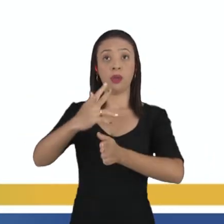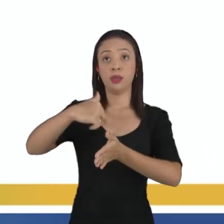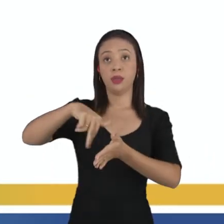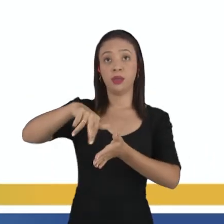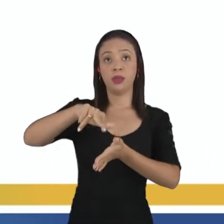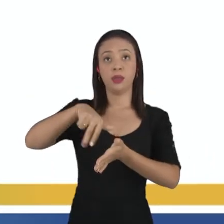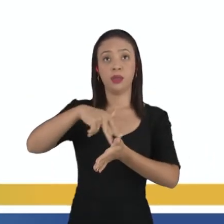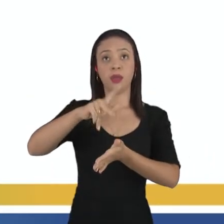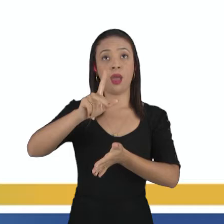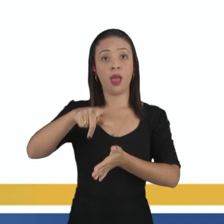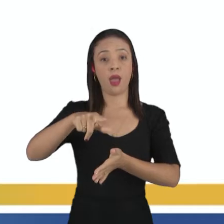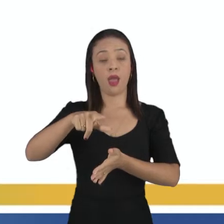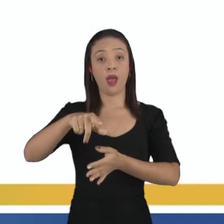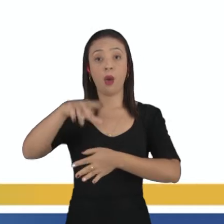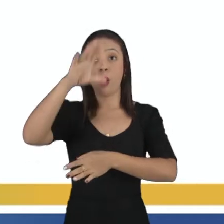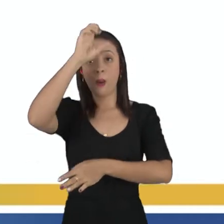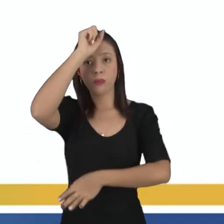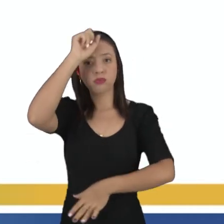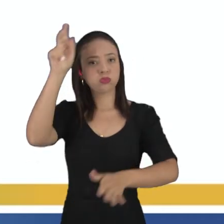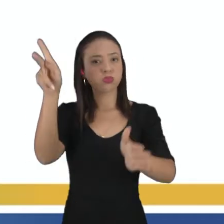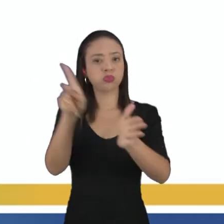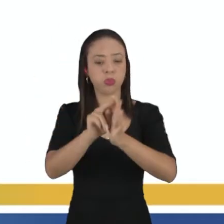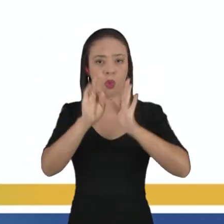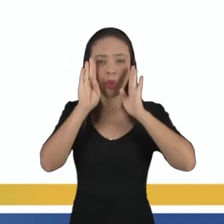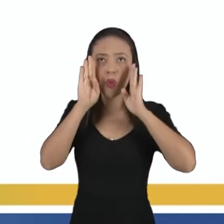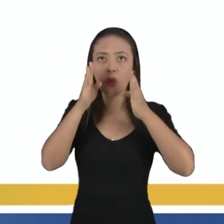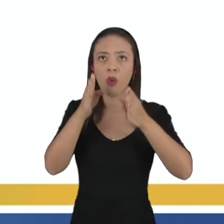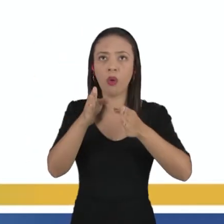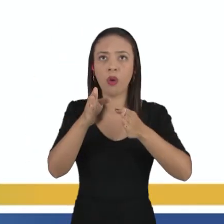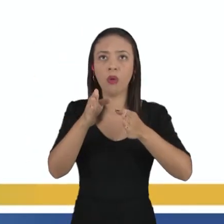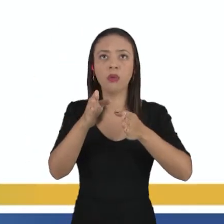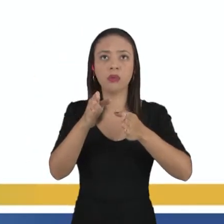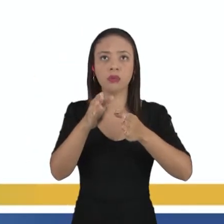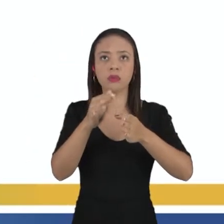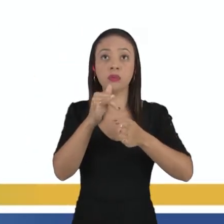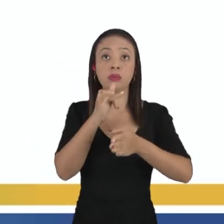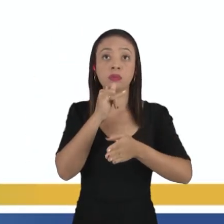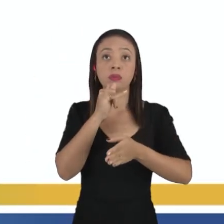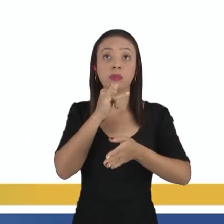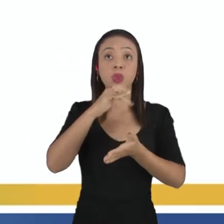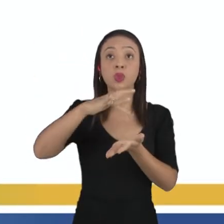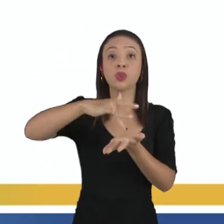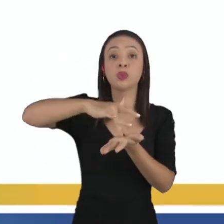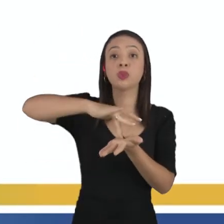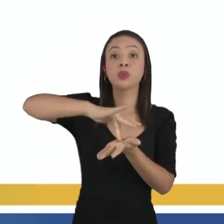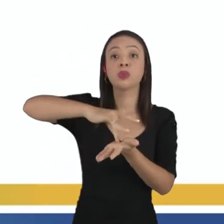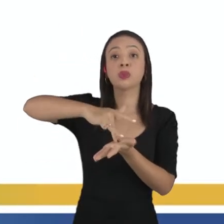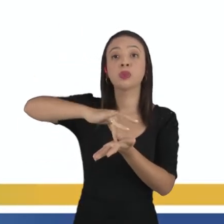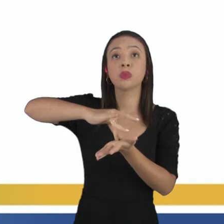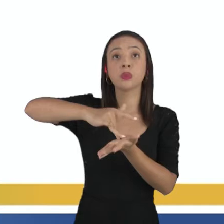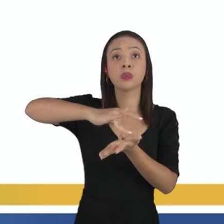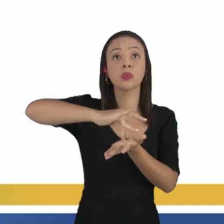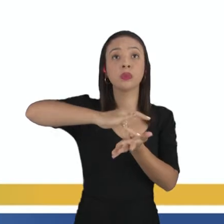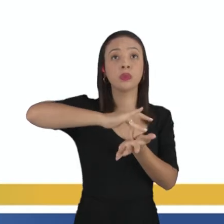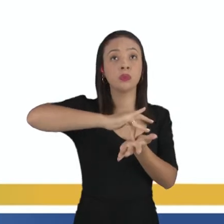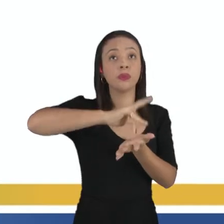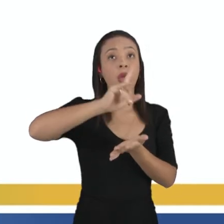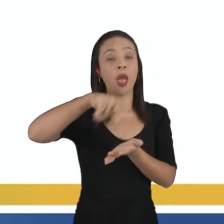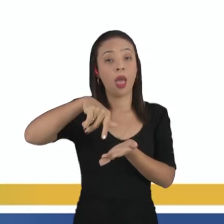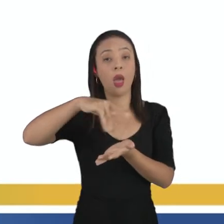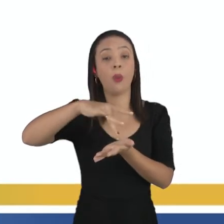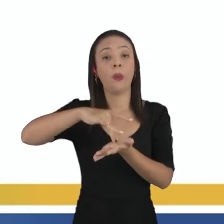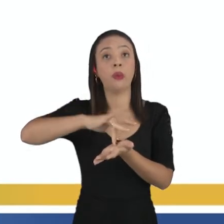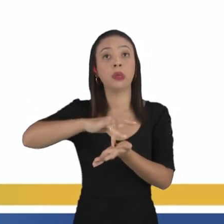em aprendizados específicos, como com o balé, a dança clássica.